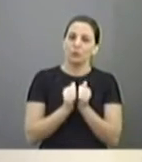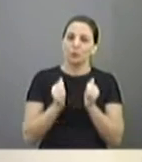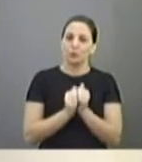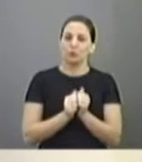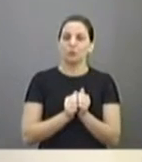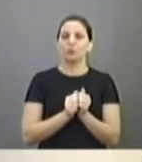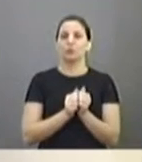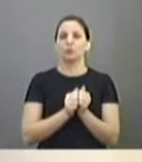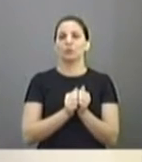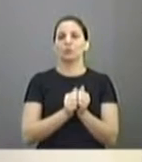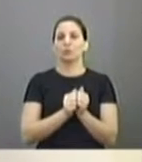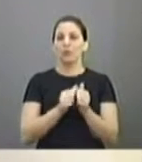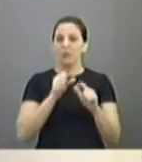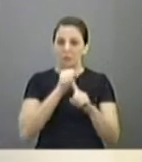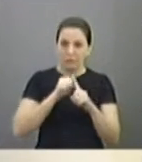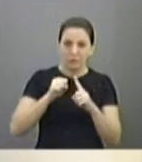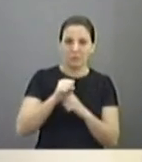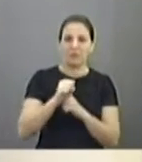civil,